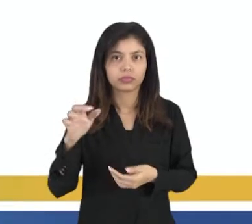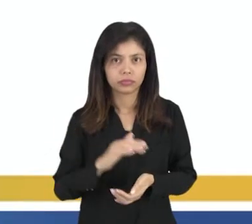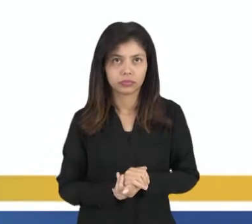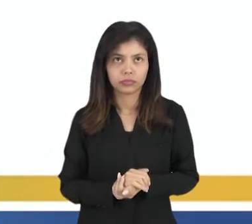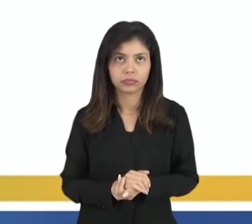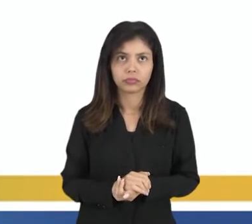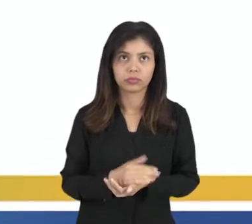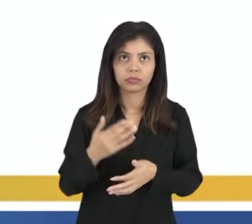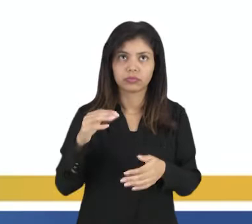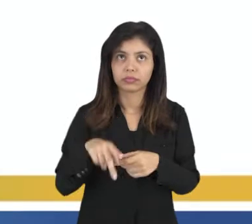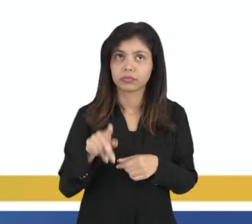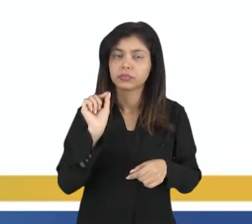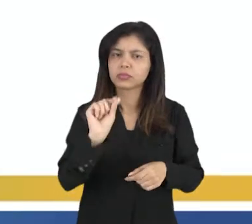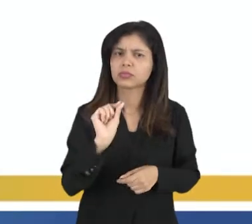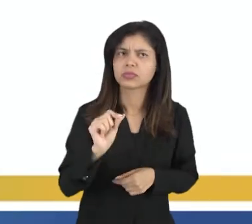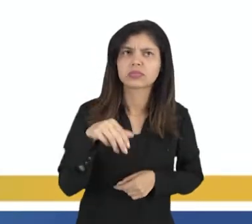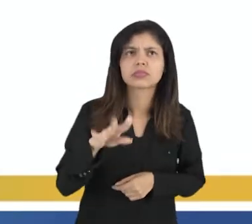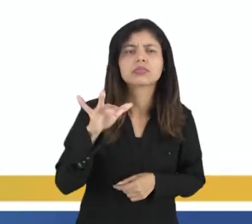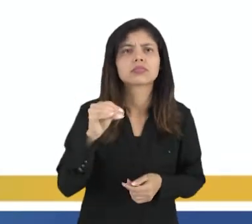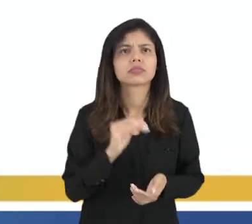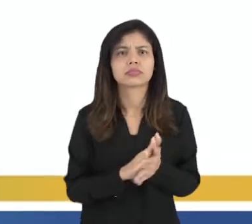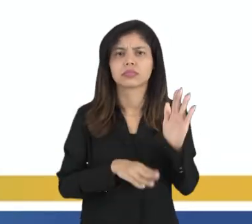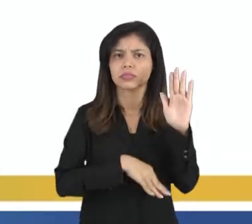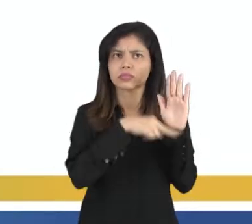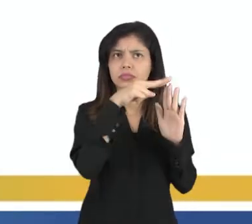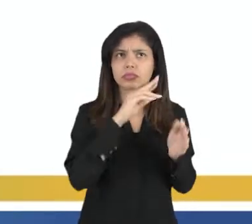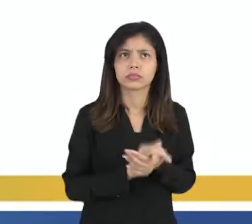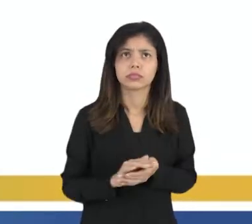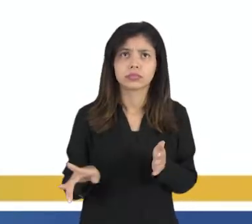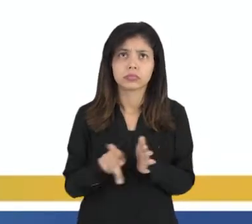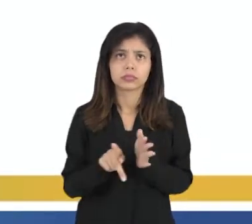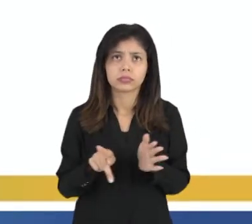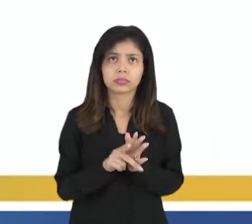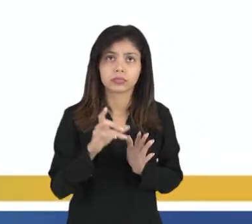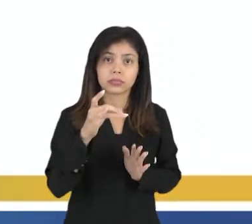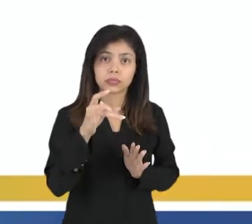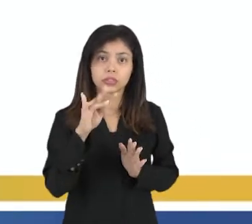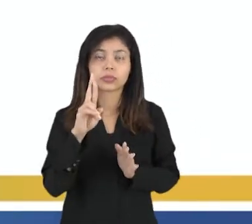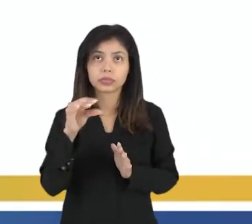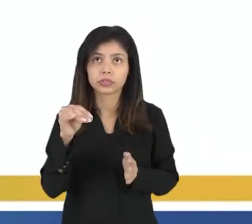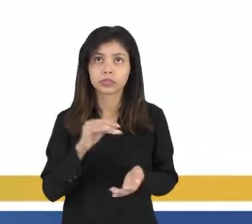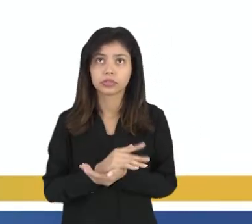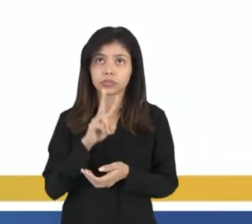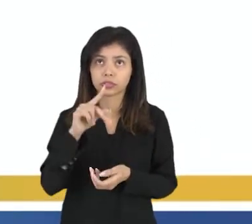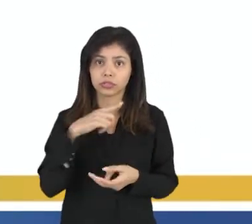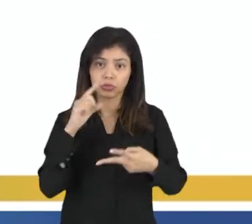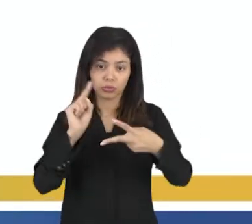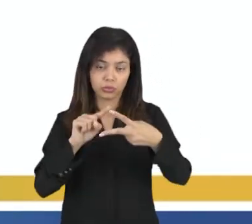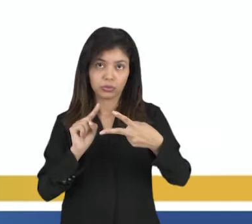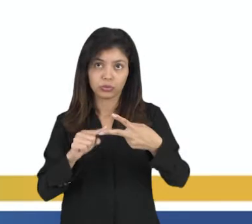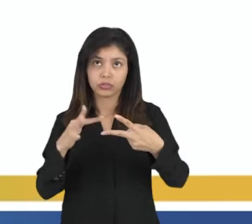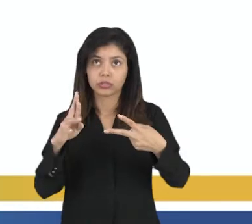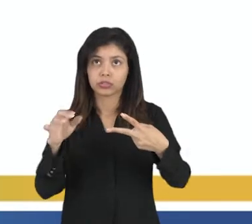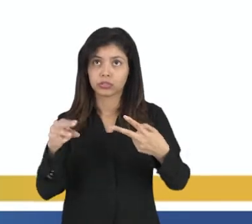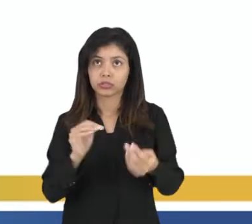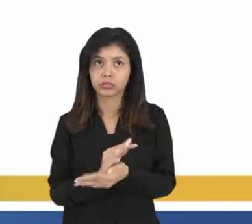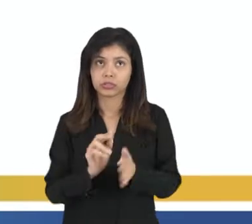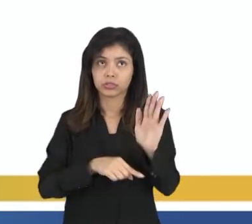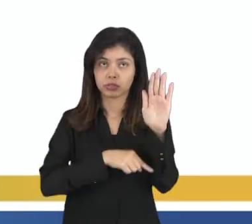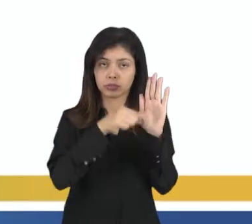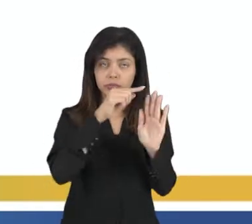As máquinas térmicas, né? O que são máquinas térmicas? São dispositivos. Eles operam em duas fontes